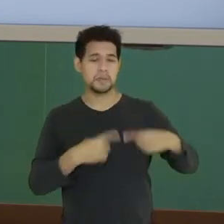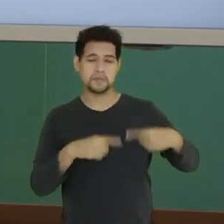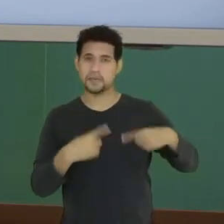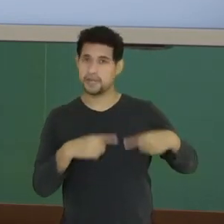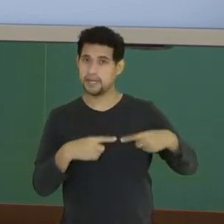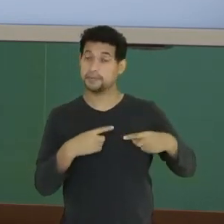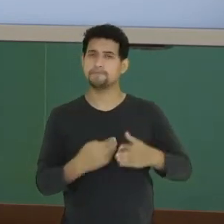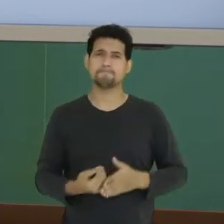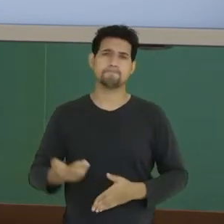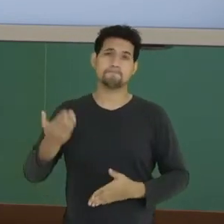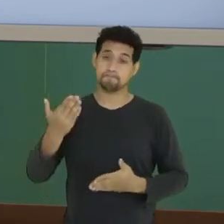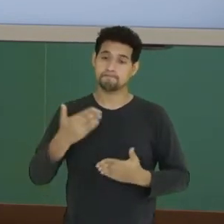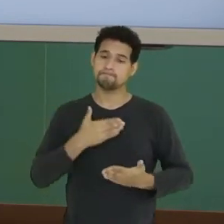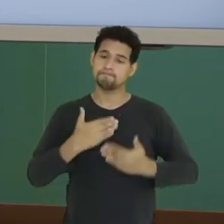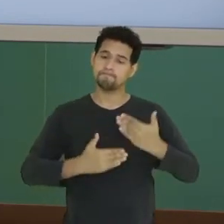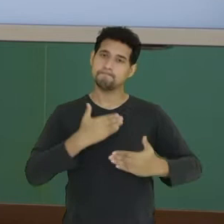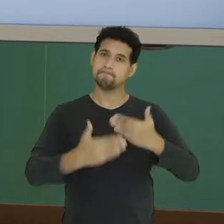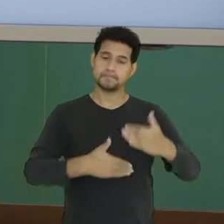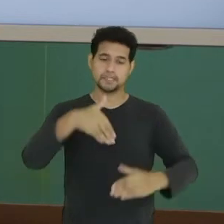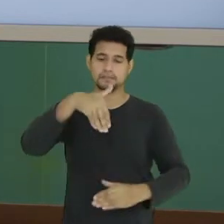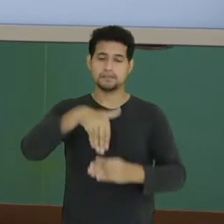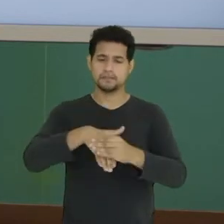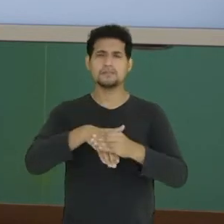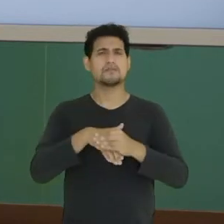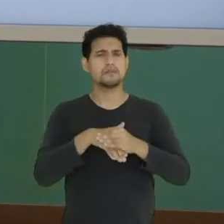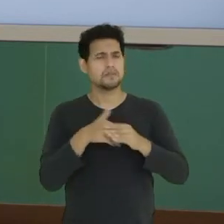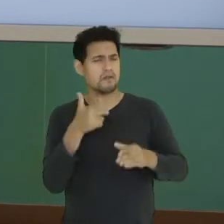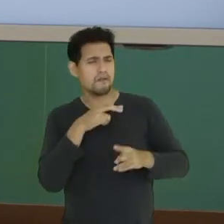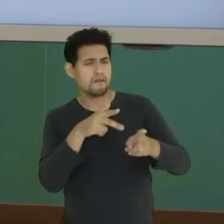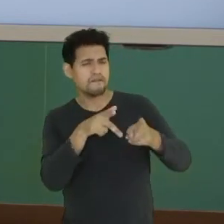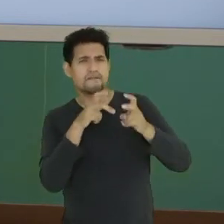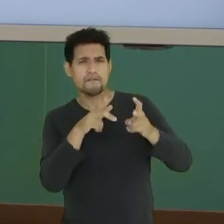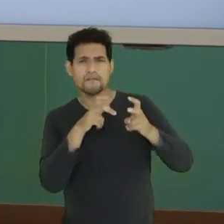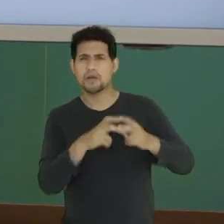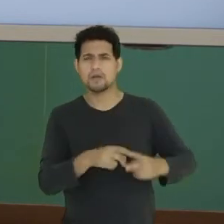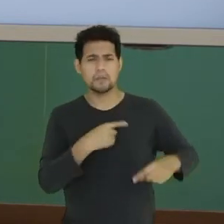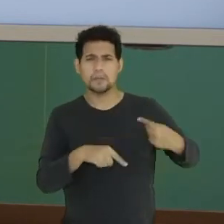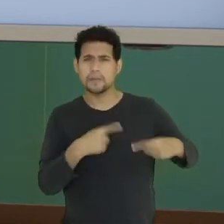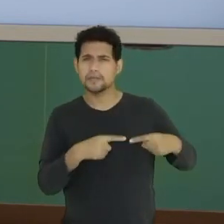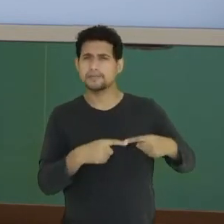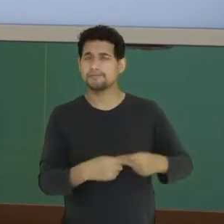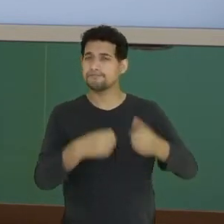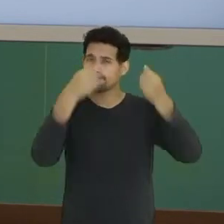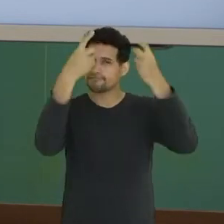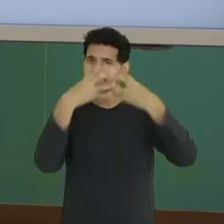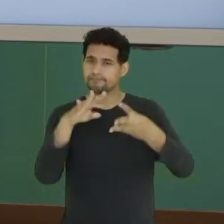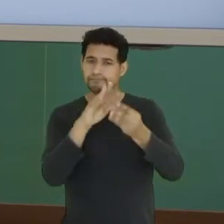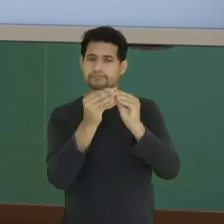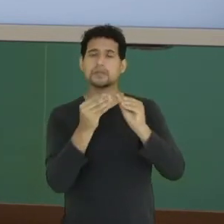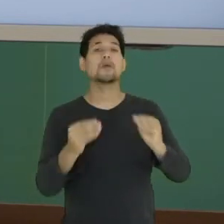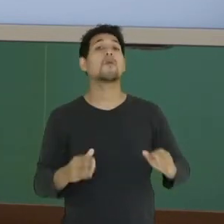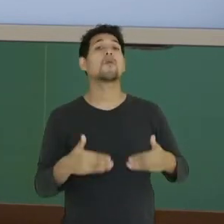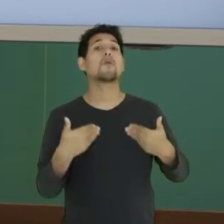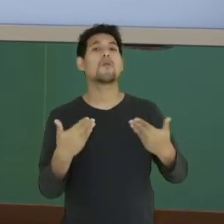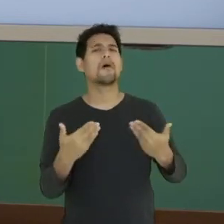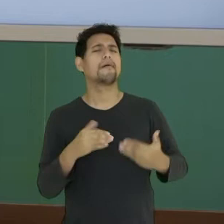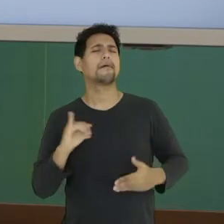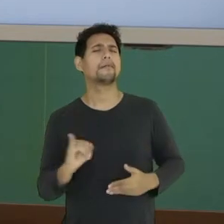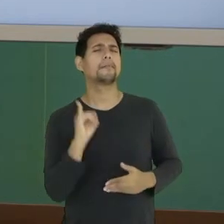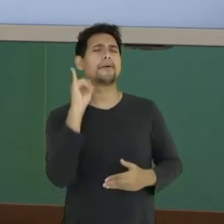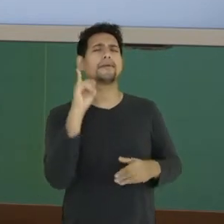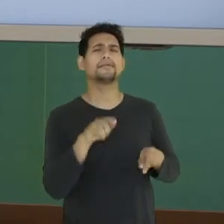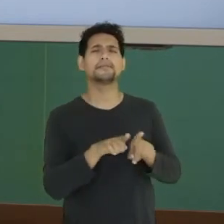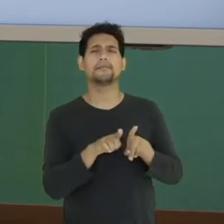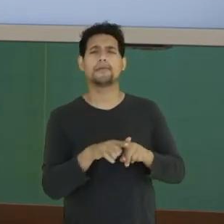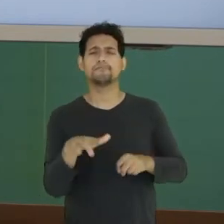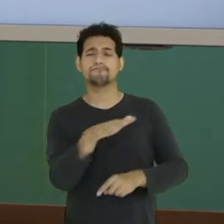o período eleitoral, você costuma acompanhar debates políticos? Escreva uma breve reflexão sobre qual é a importância